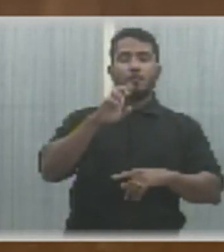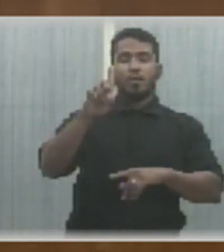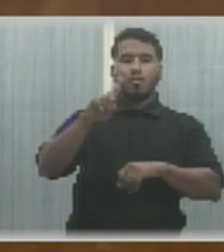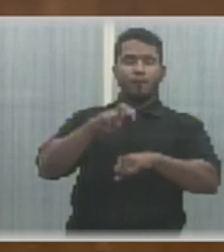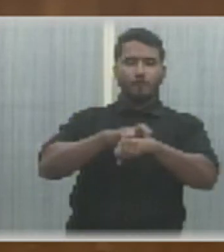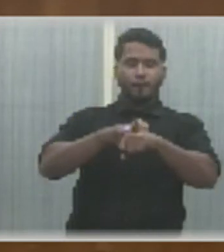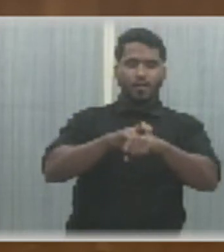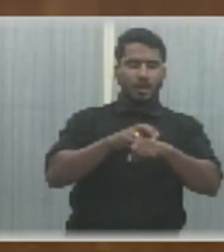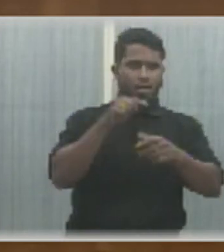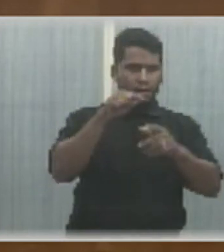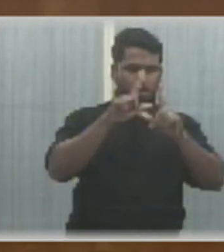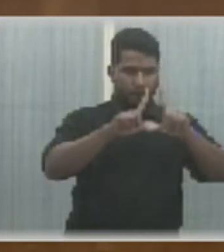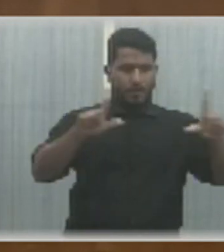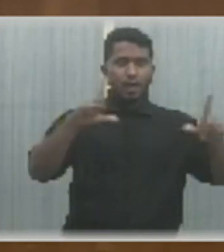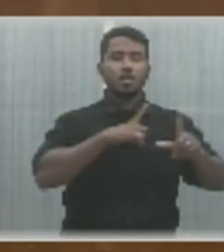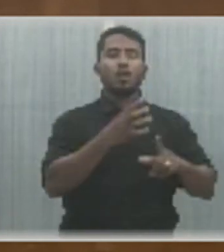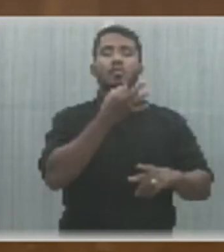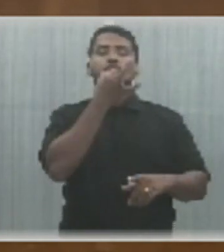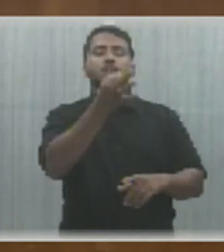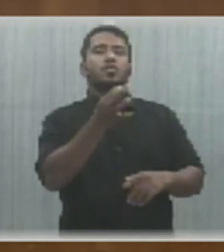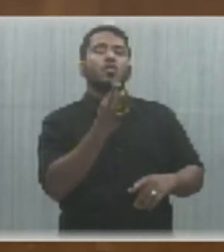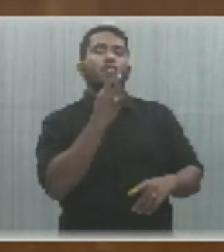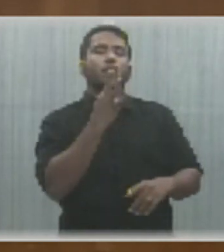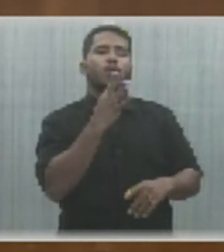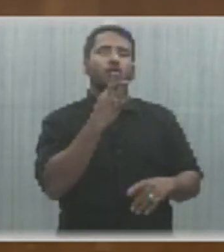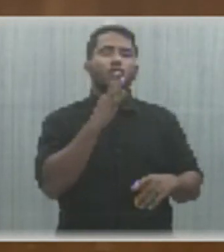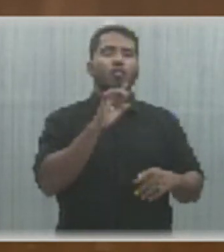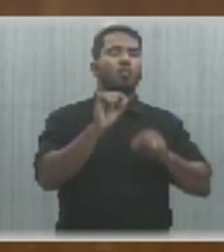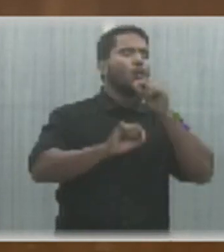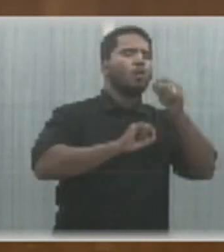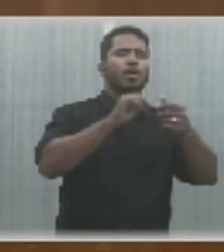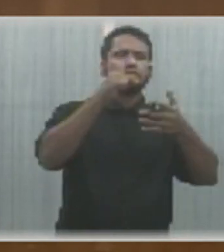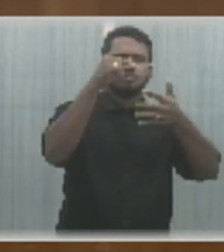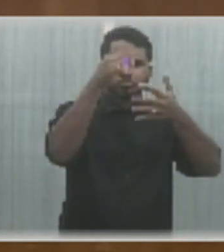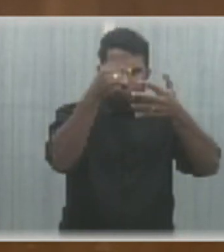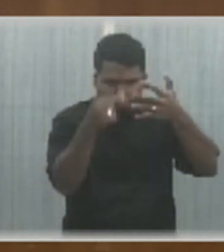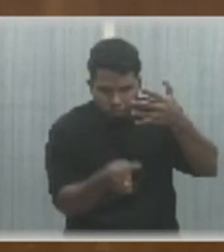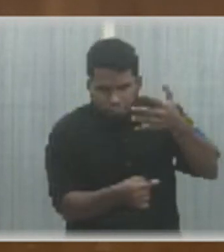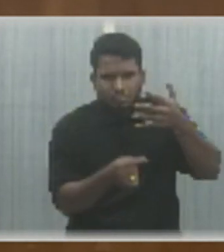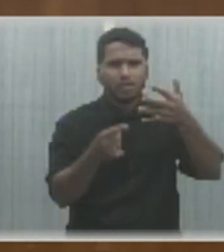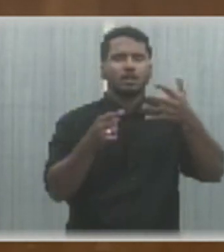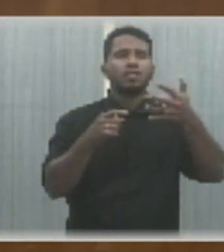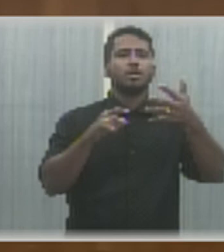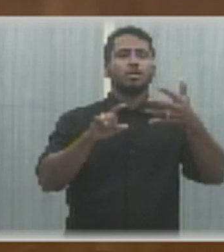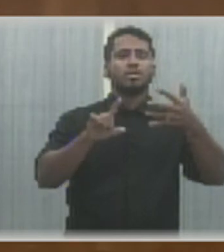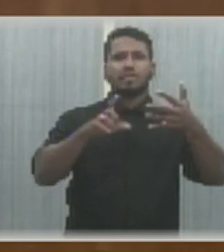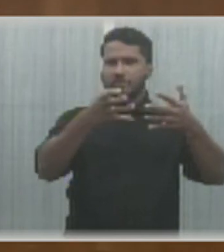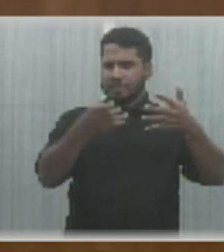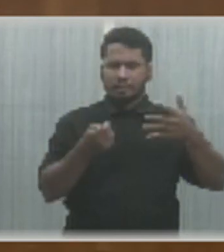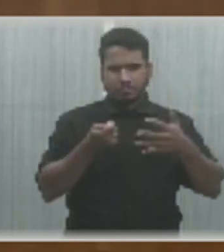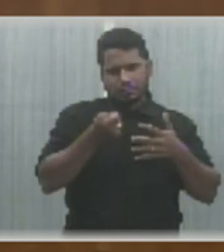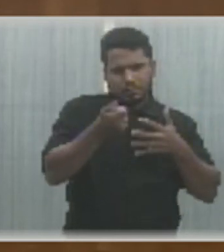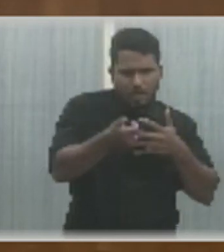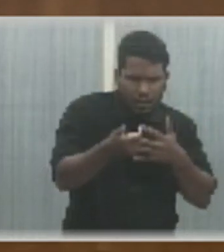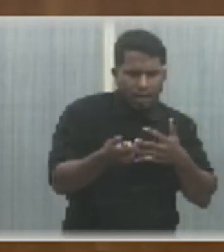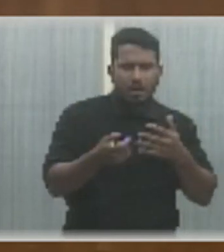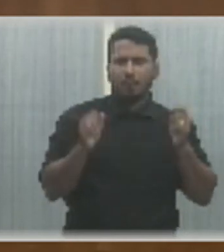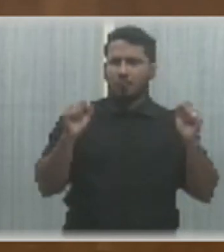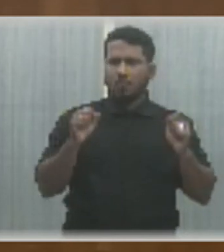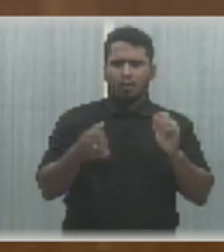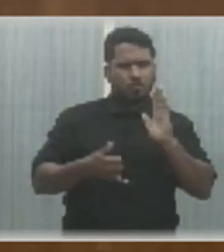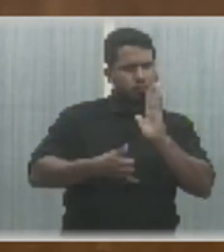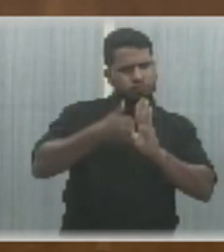clicar, haverá a opção de conhecer os benefícios do programa e a opção de fazer uma doação mediante um